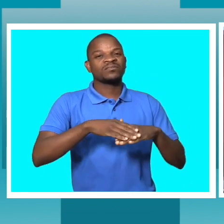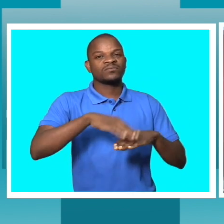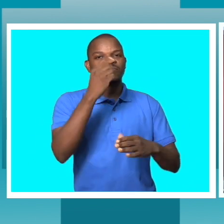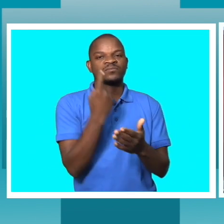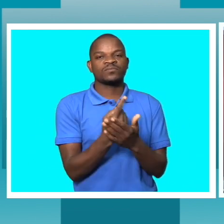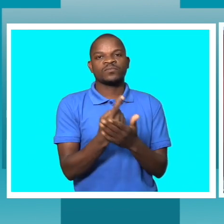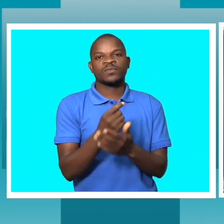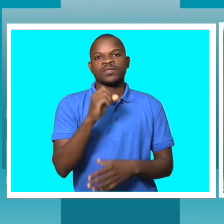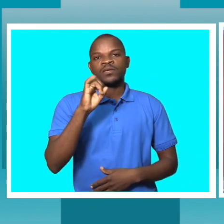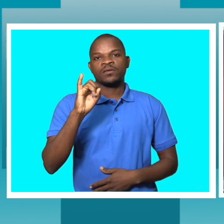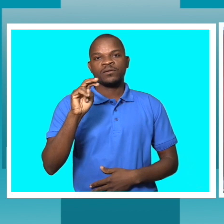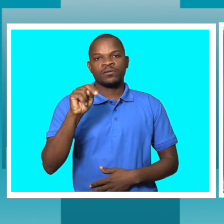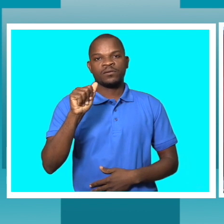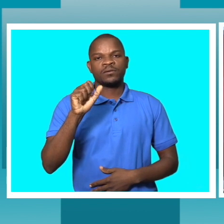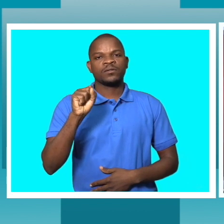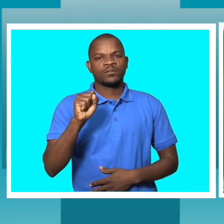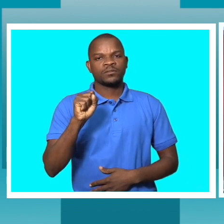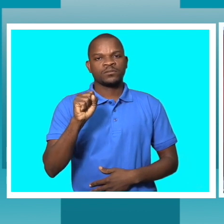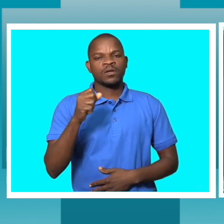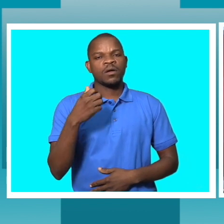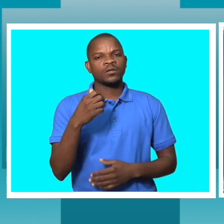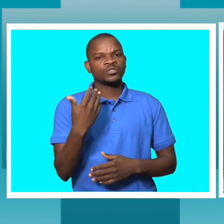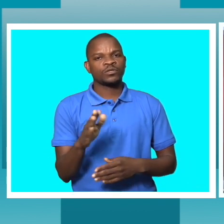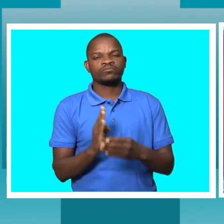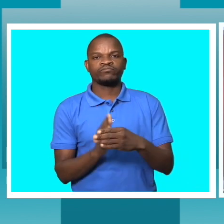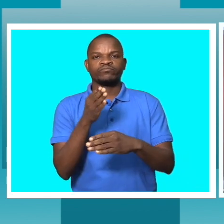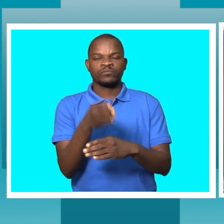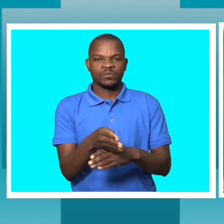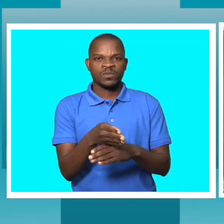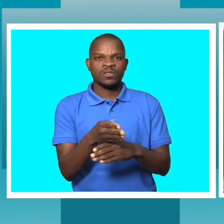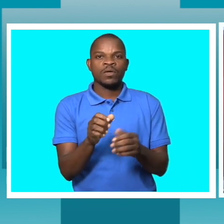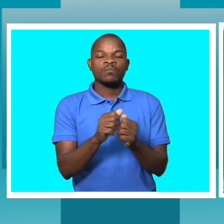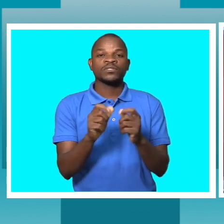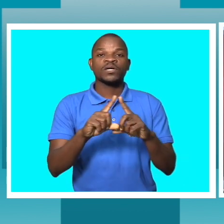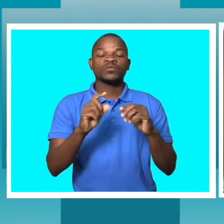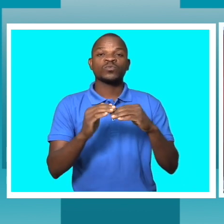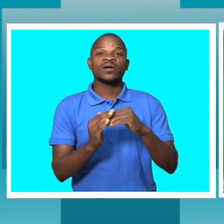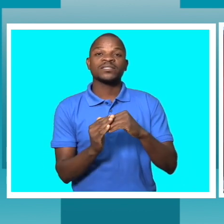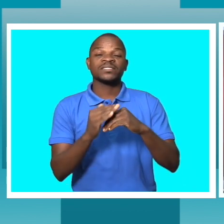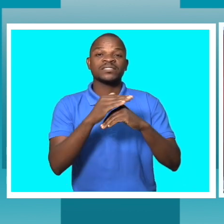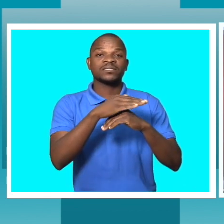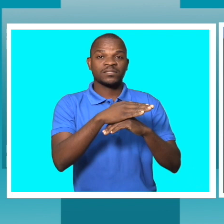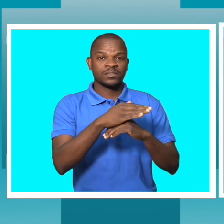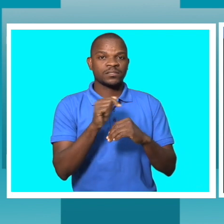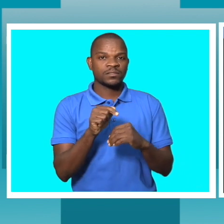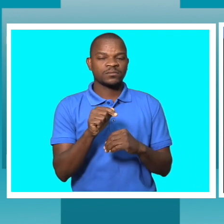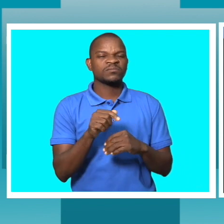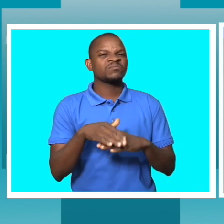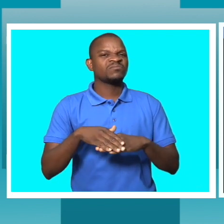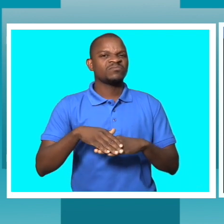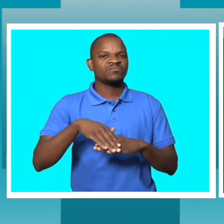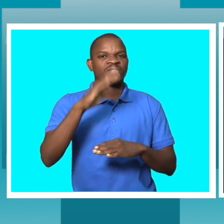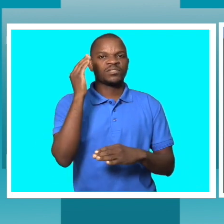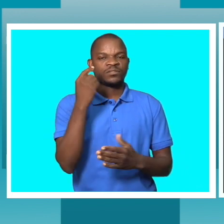principalmente, e muitas das vezes conseguimos satisfazer. Atuar na questão da acessibilidade é uma